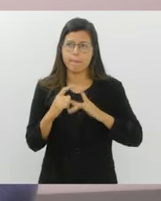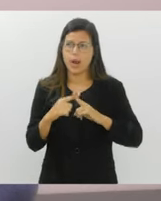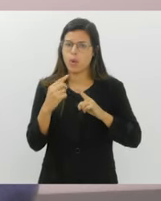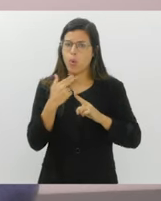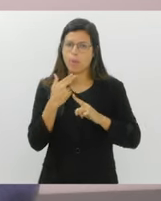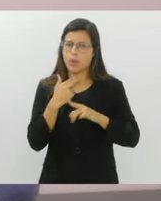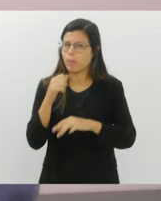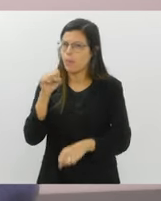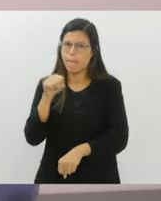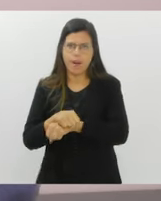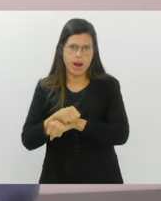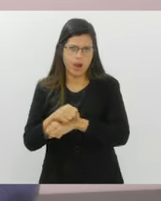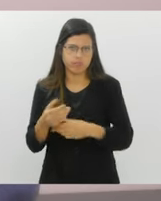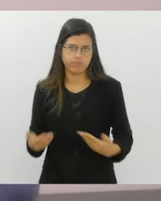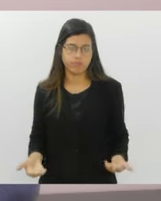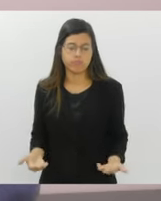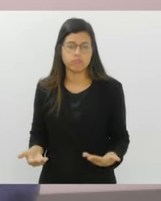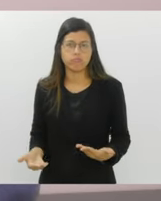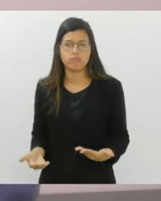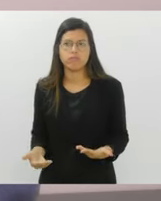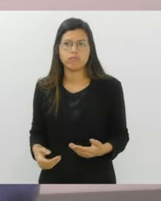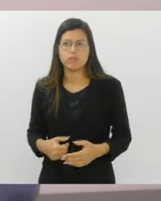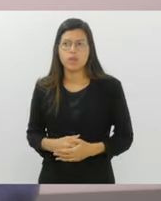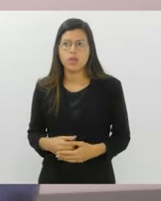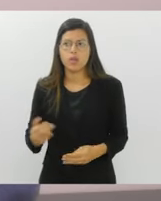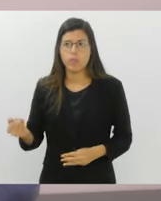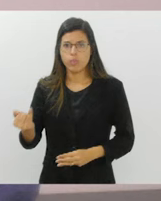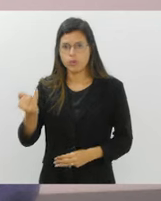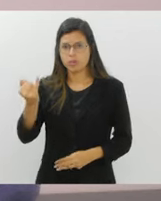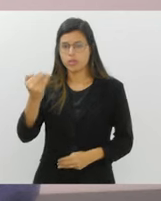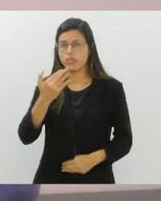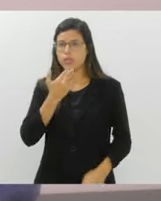Então, é imprescindível